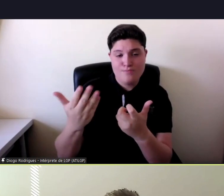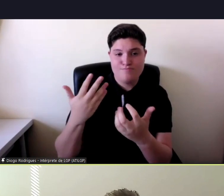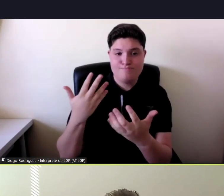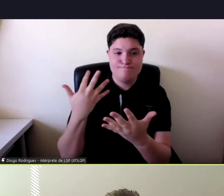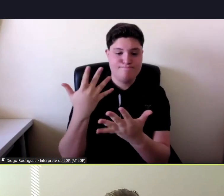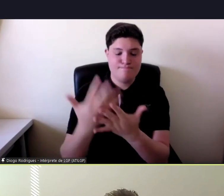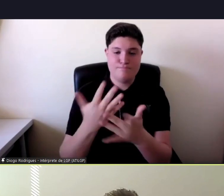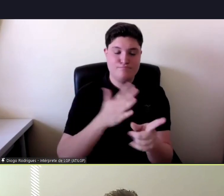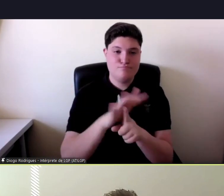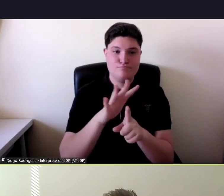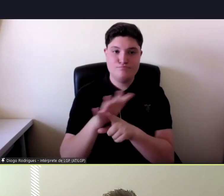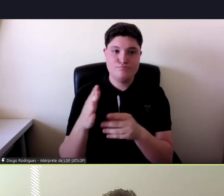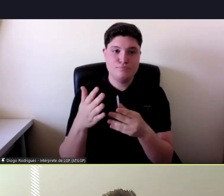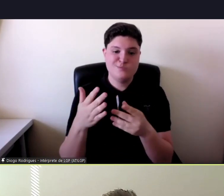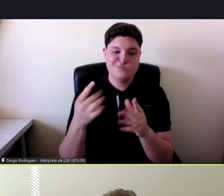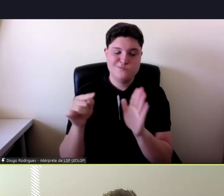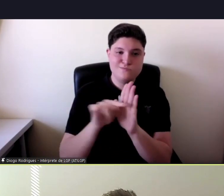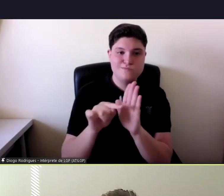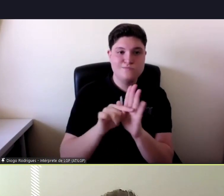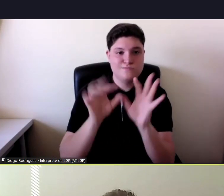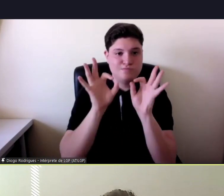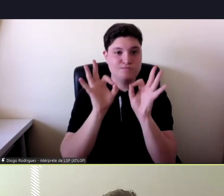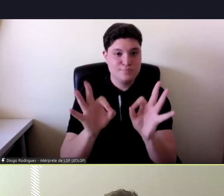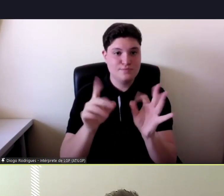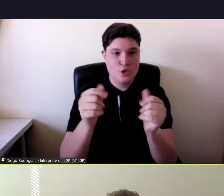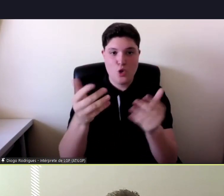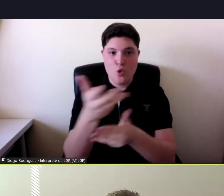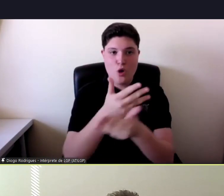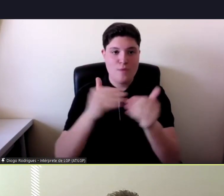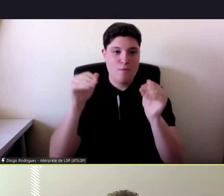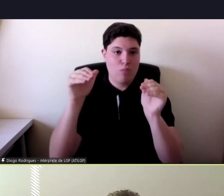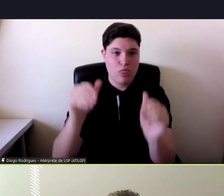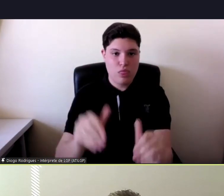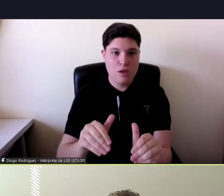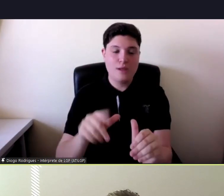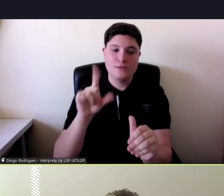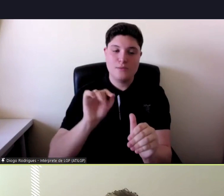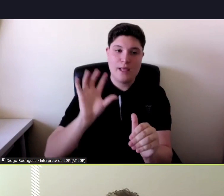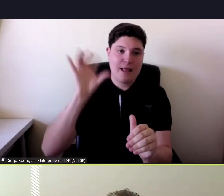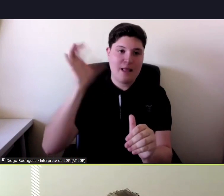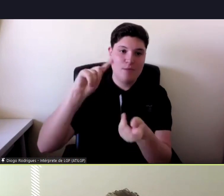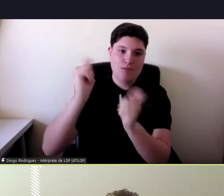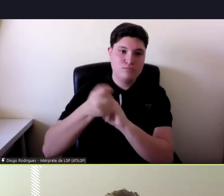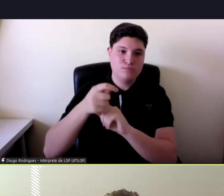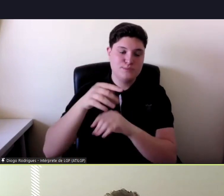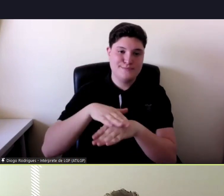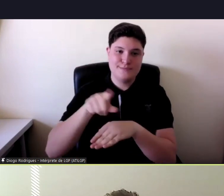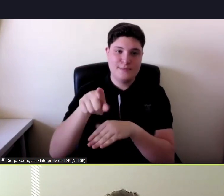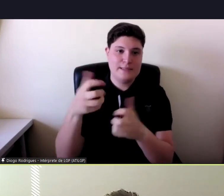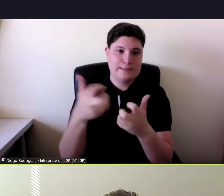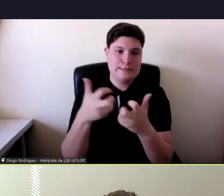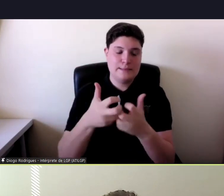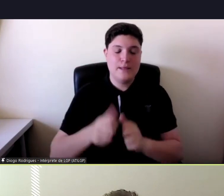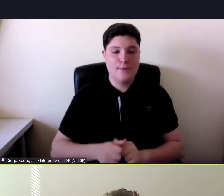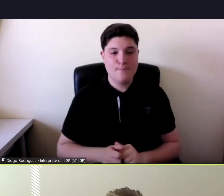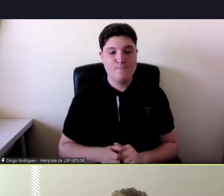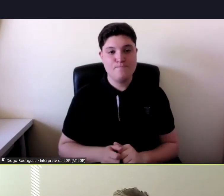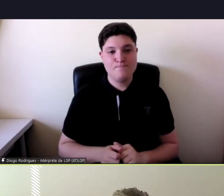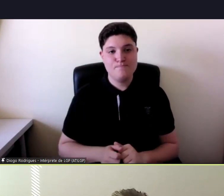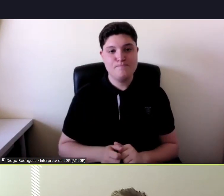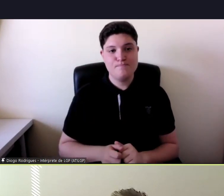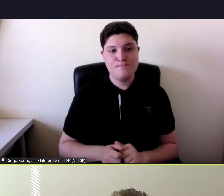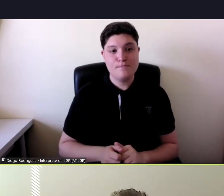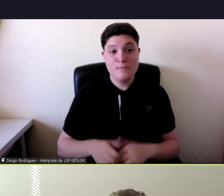impactos muito negativos na economia e no clima também. E esse plano vai reforçar o esforço para que possamos